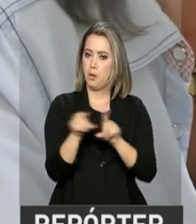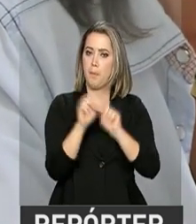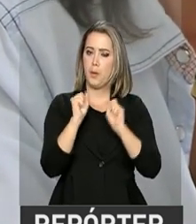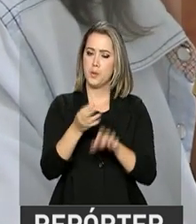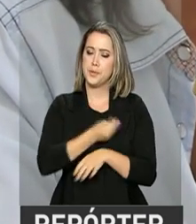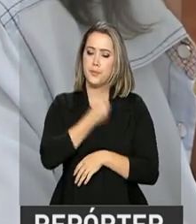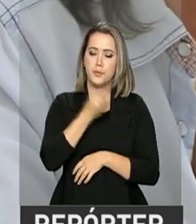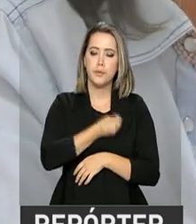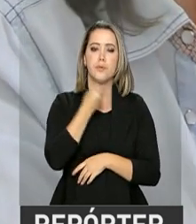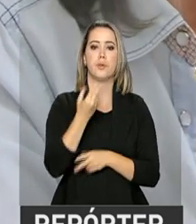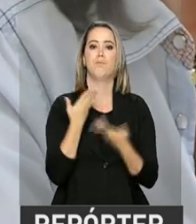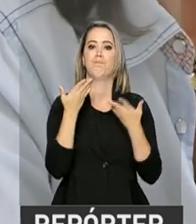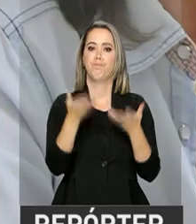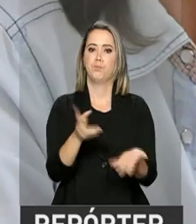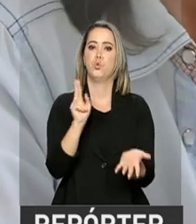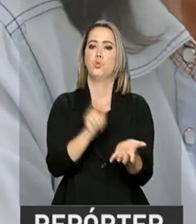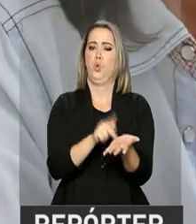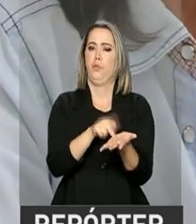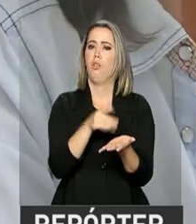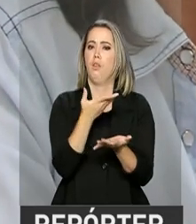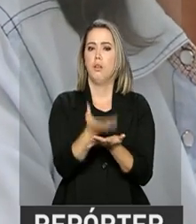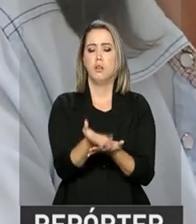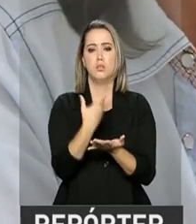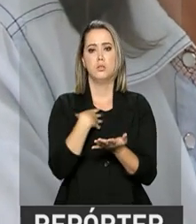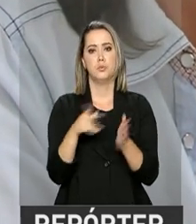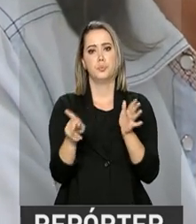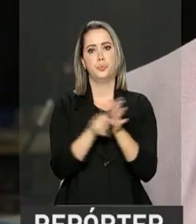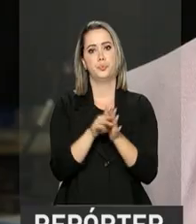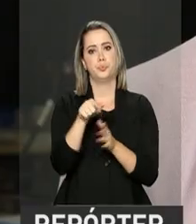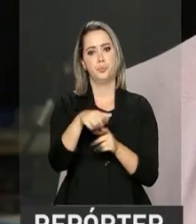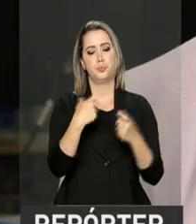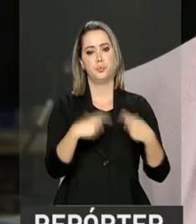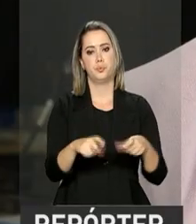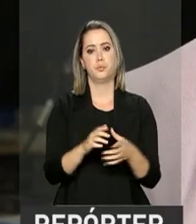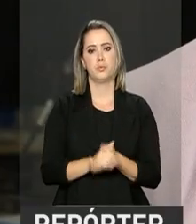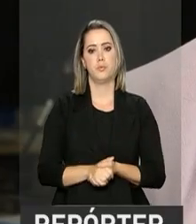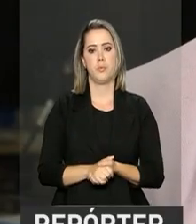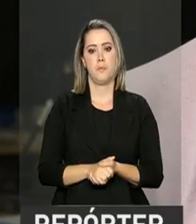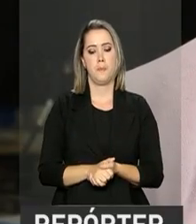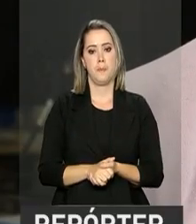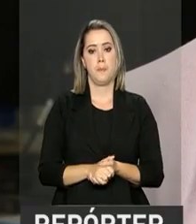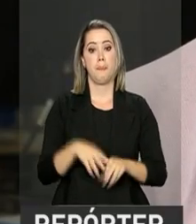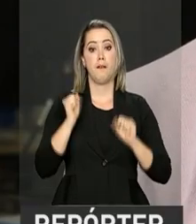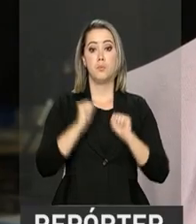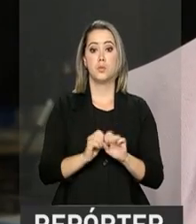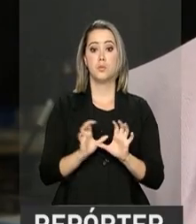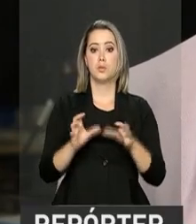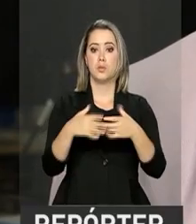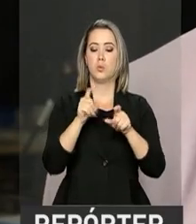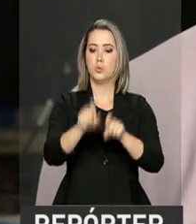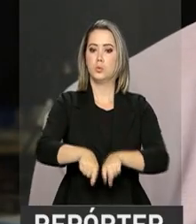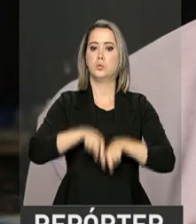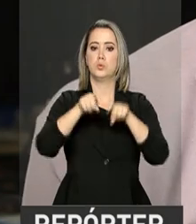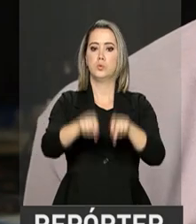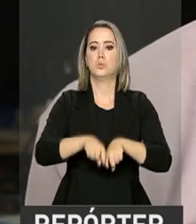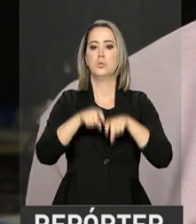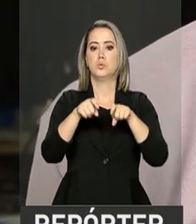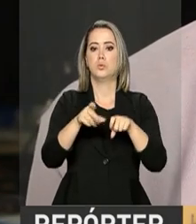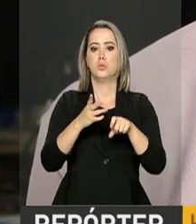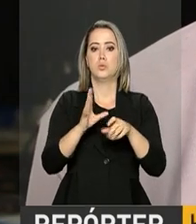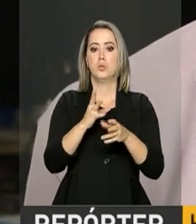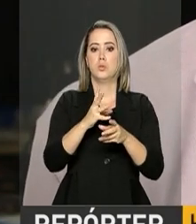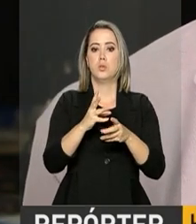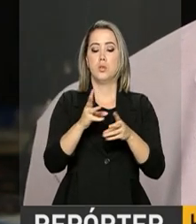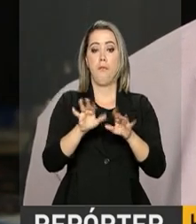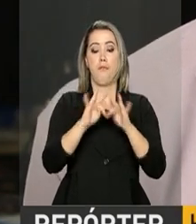verdade, viver a realidade daquela região. Permite ao pequeno agricultor, principalmente a